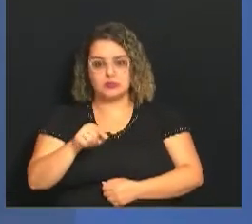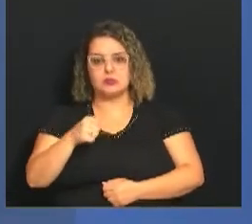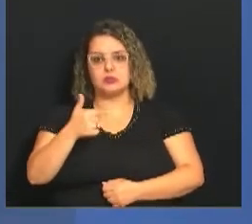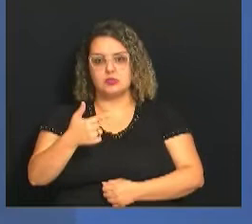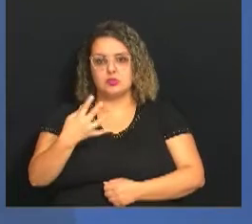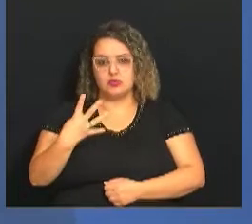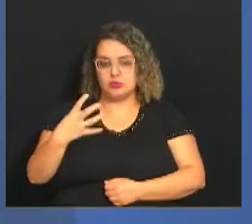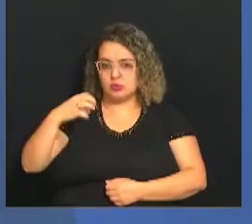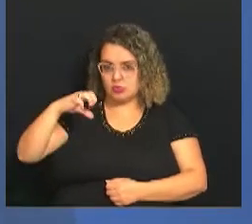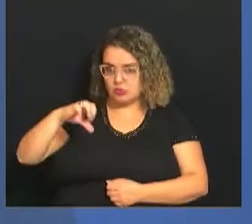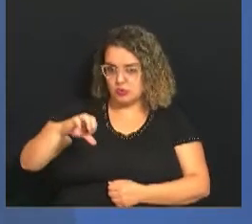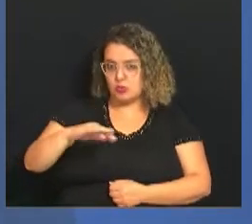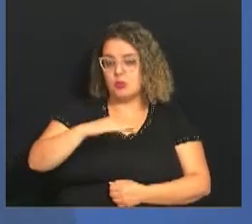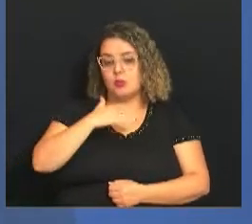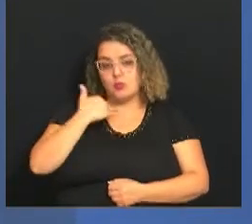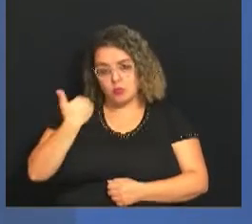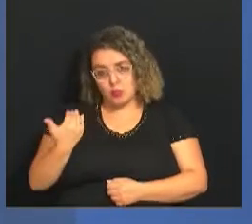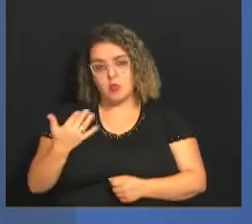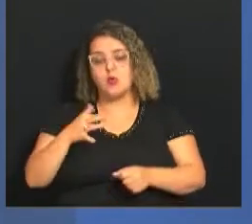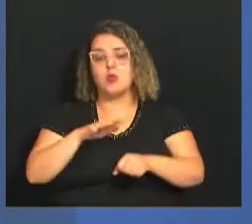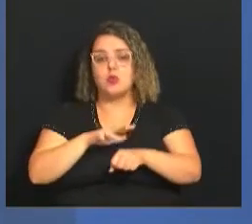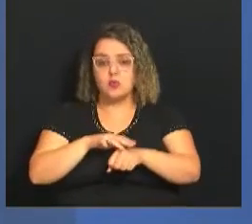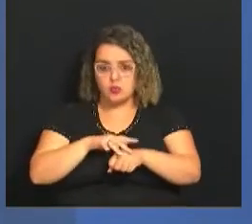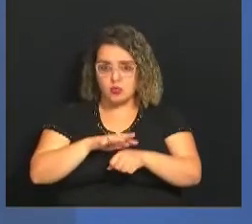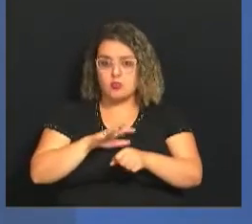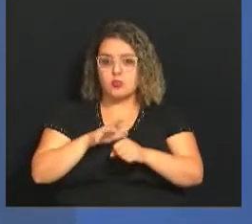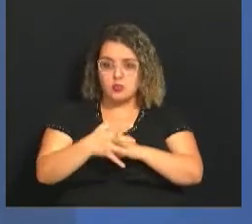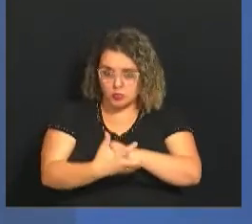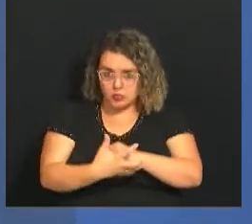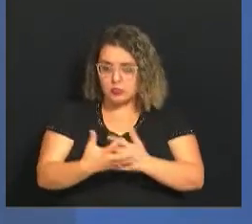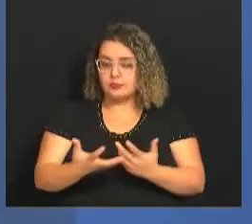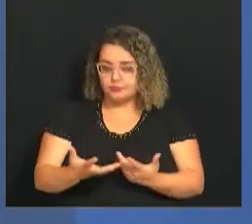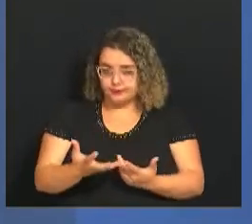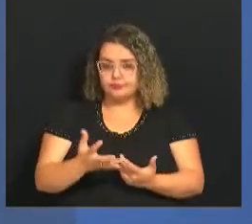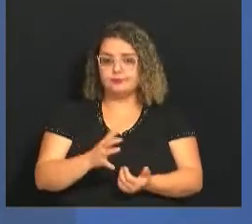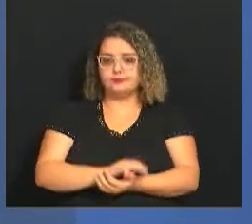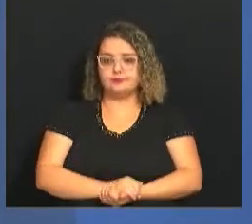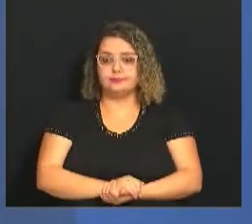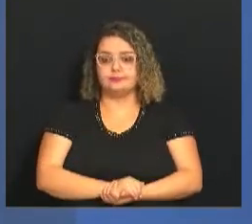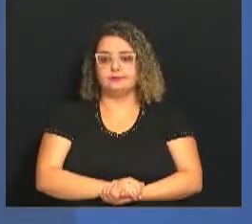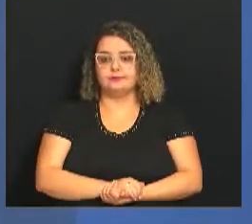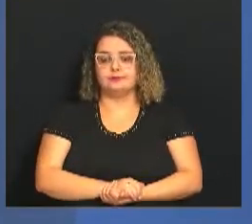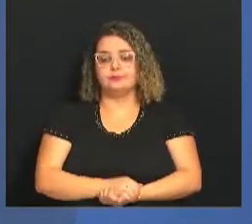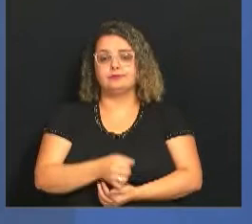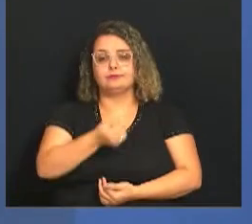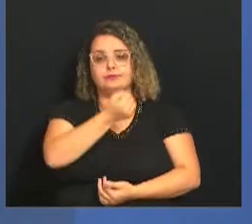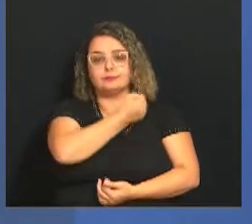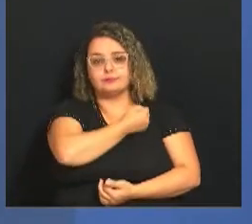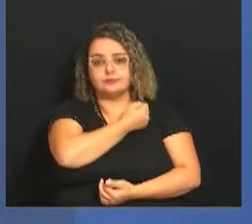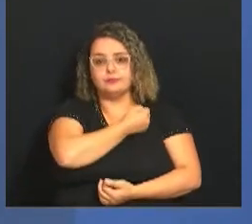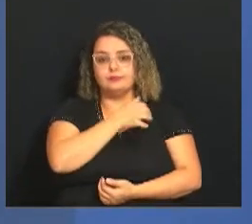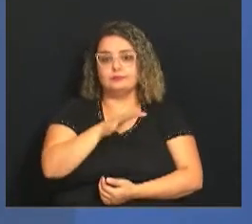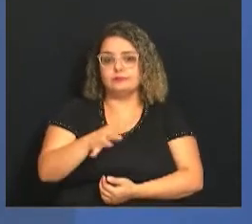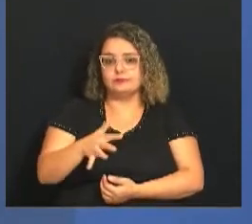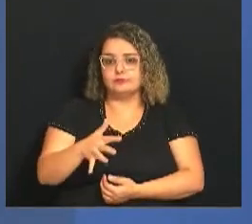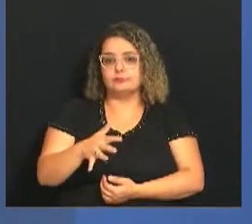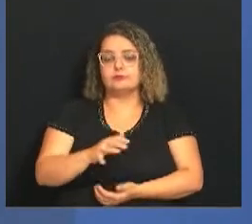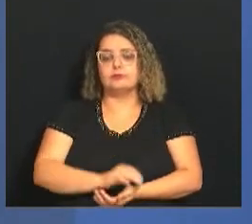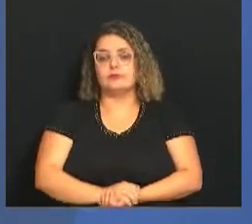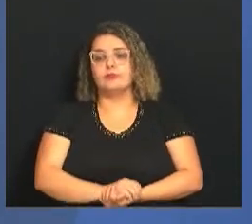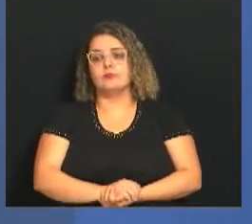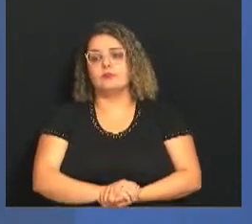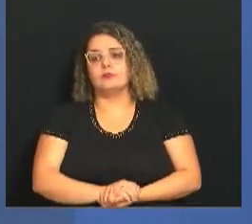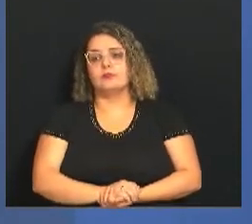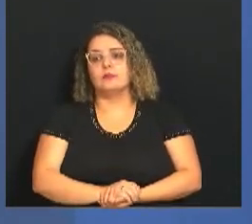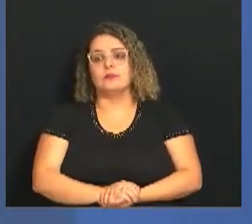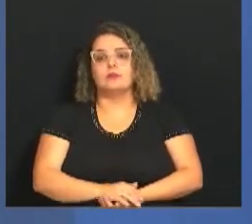655.249 óbitos devido à doença. E, de acordo aí com esses números, a média móvel também de